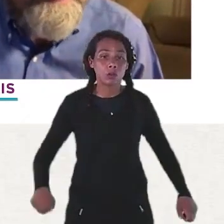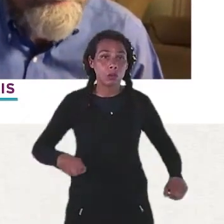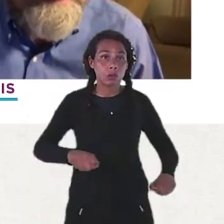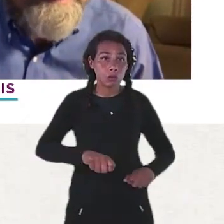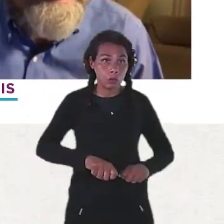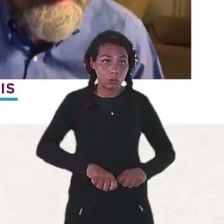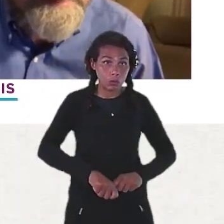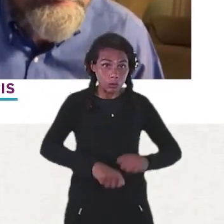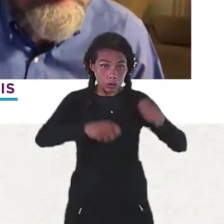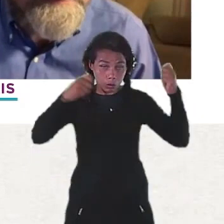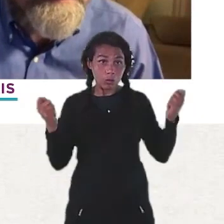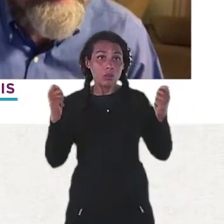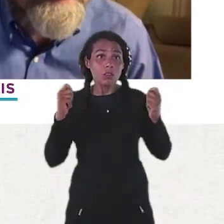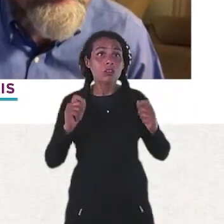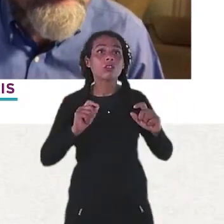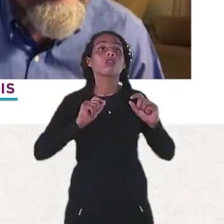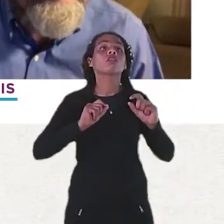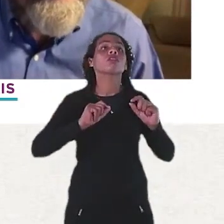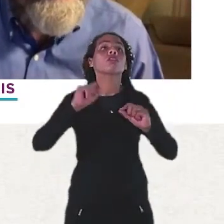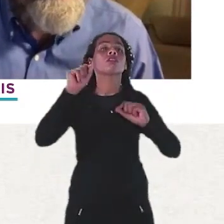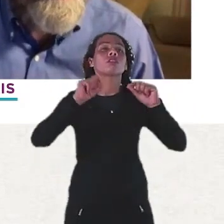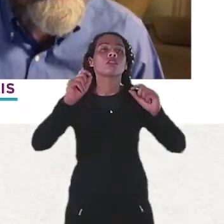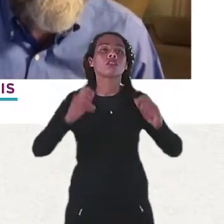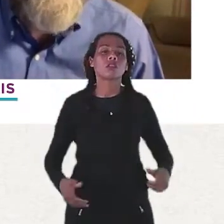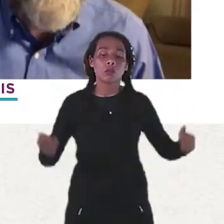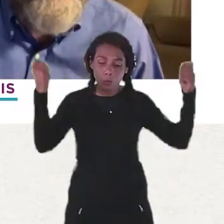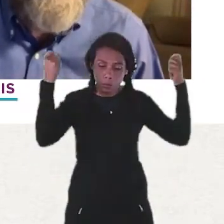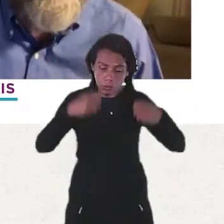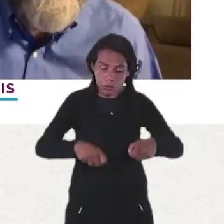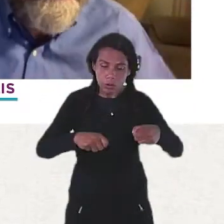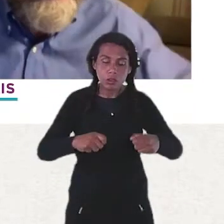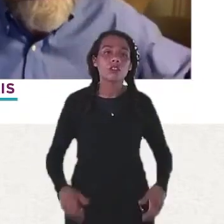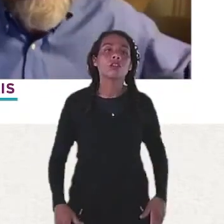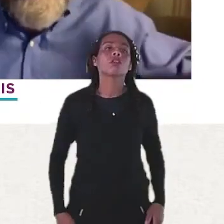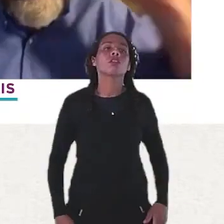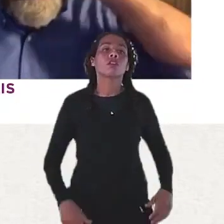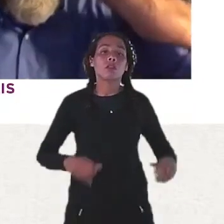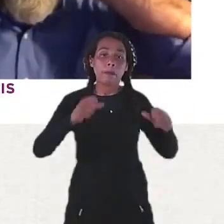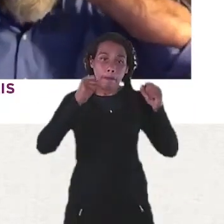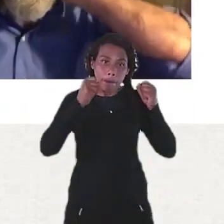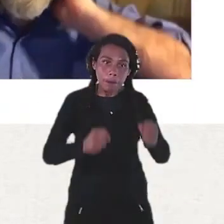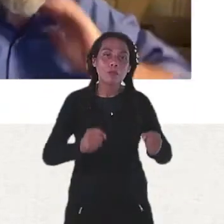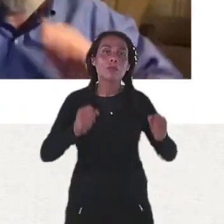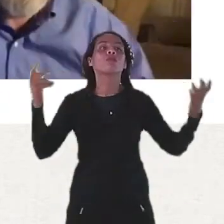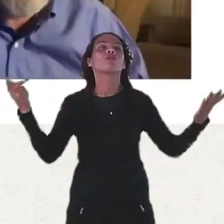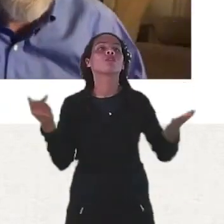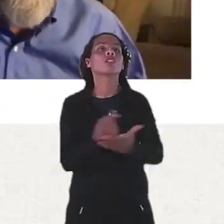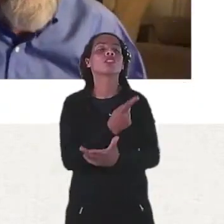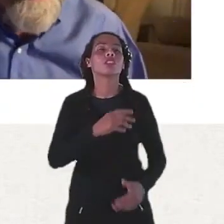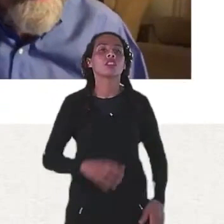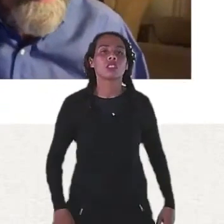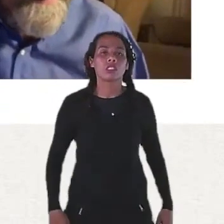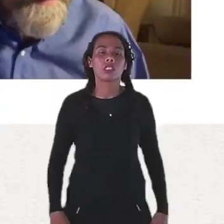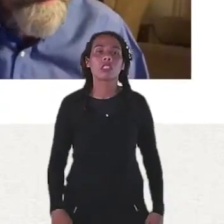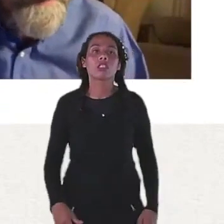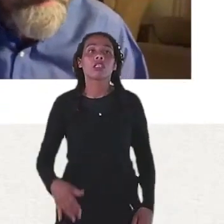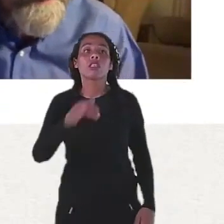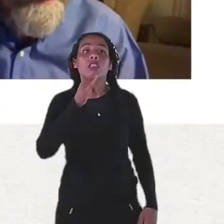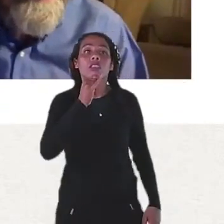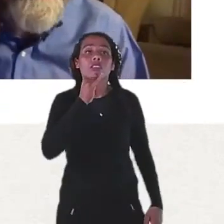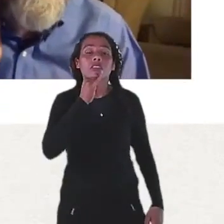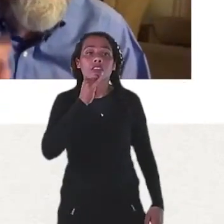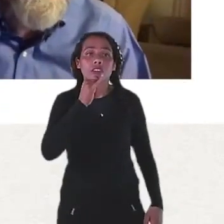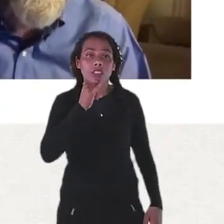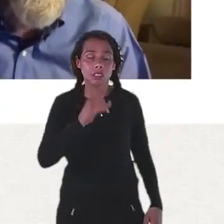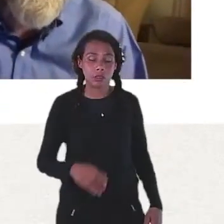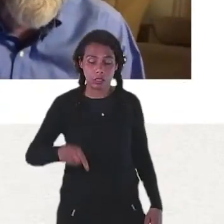esforço suficiente para realizar. Exatamente. Né? Toda vez que eu dizia, mas vó, isso aqui é impossível, né? Ela falava para eu fazer um negócio, eu falava,